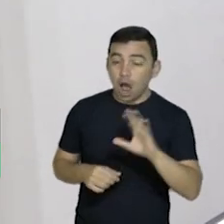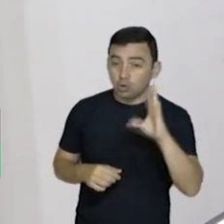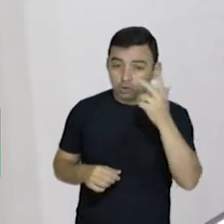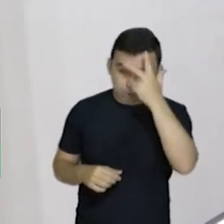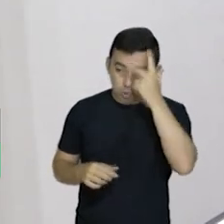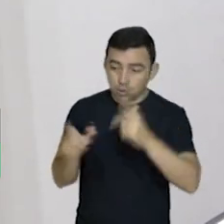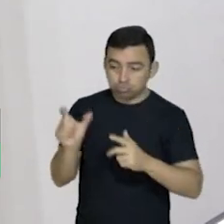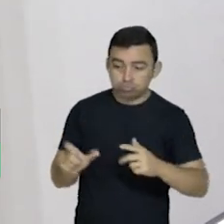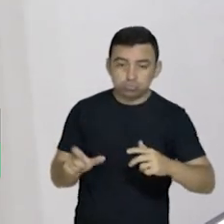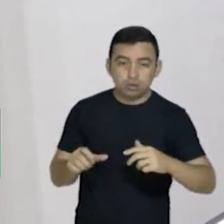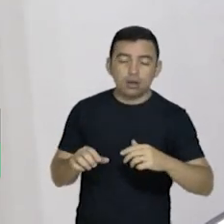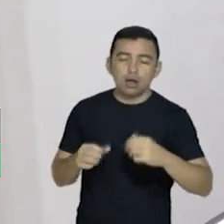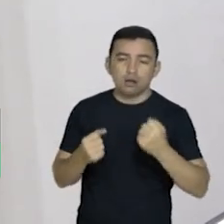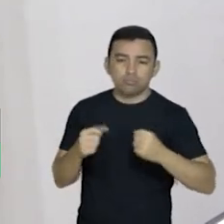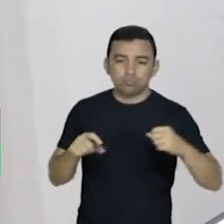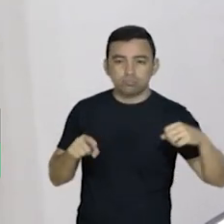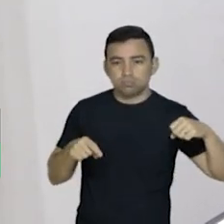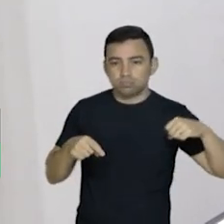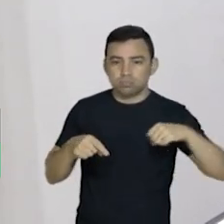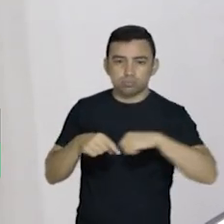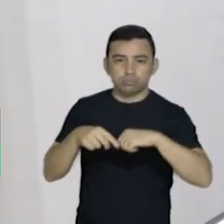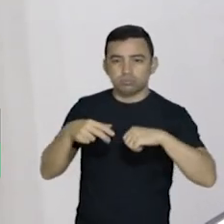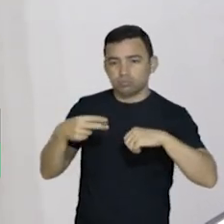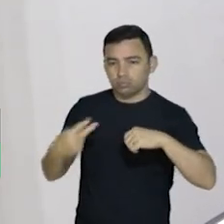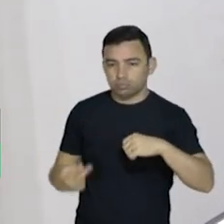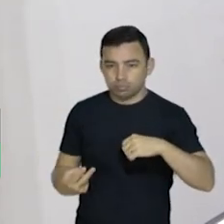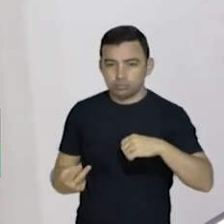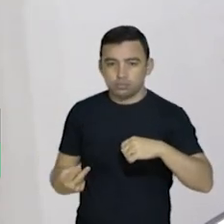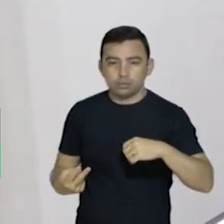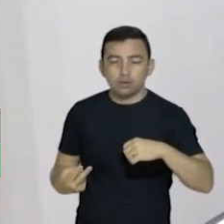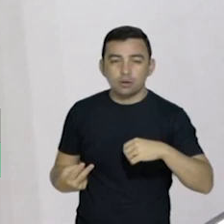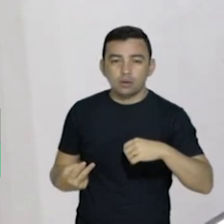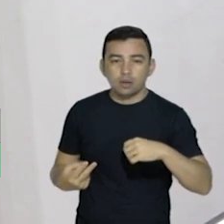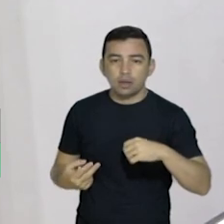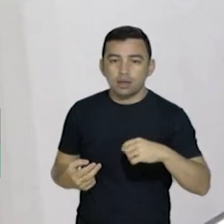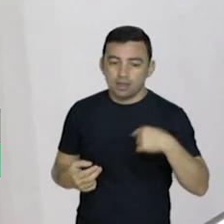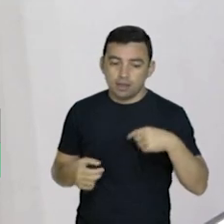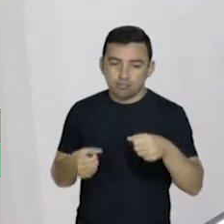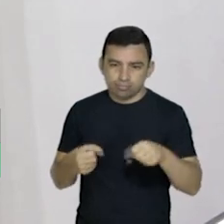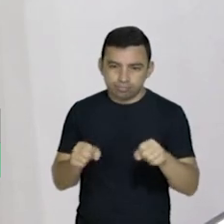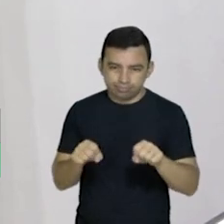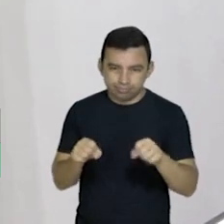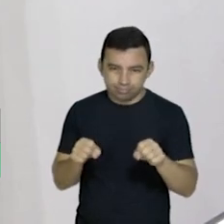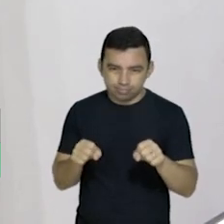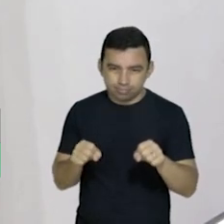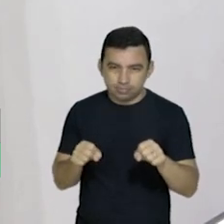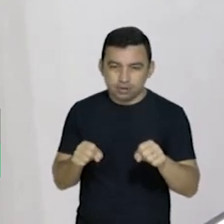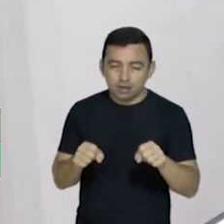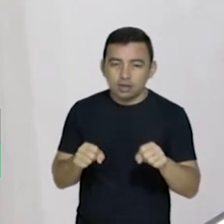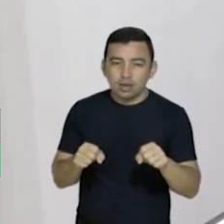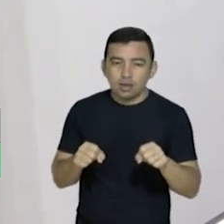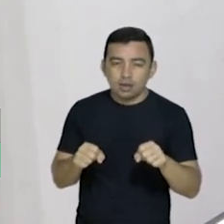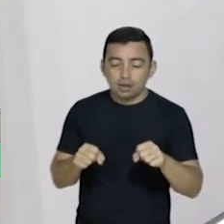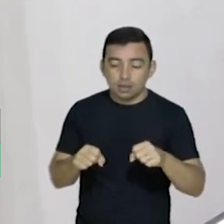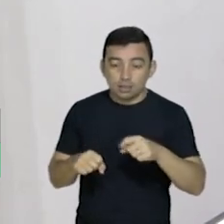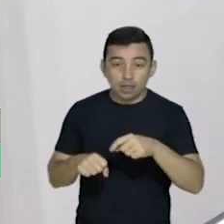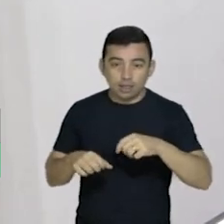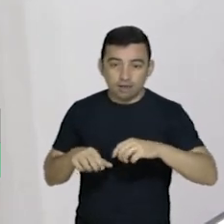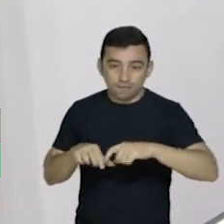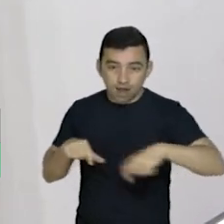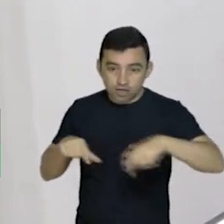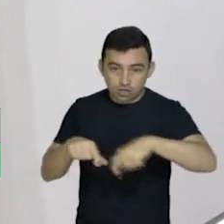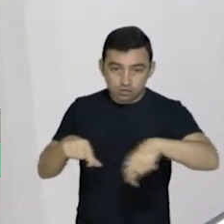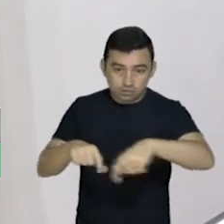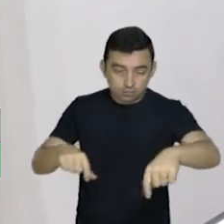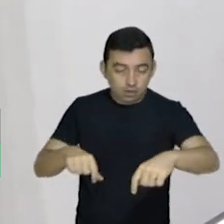alguns dias no município ele tava conduzindo uma Scooter elétrica foi atropelado na faixa de pedestre conduzido